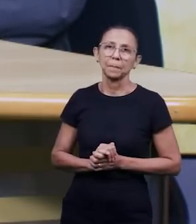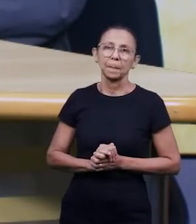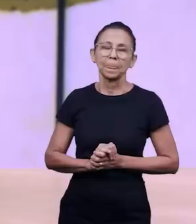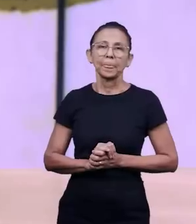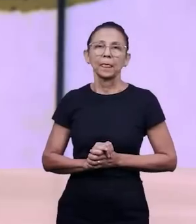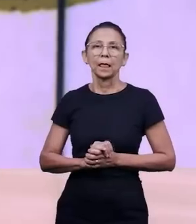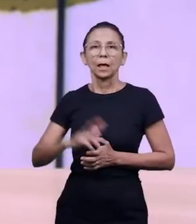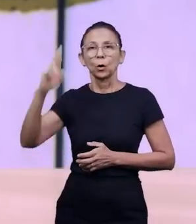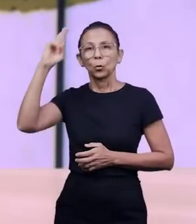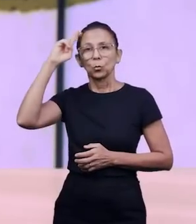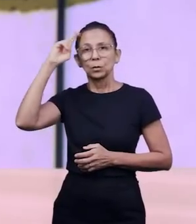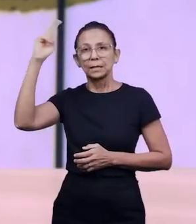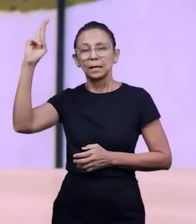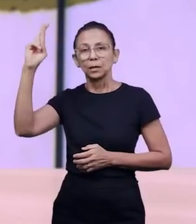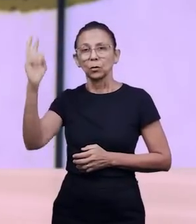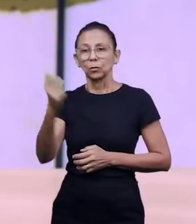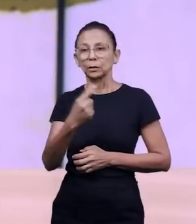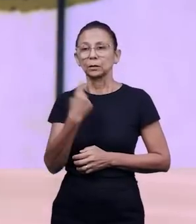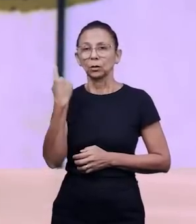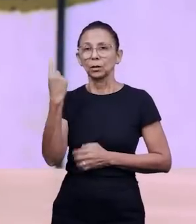caixa, né? nem vê isso.